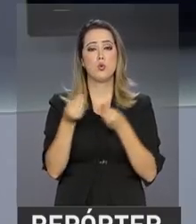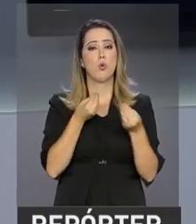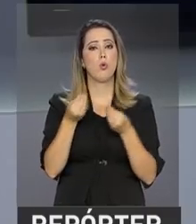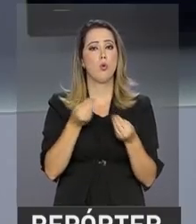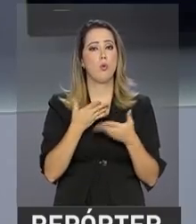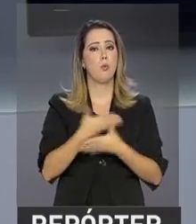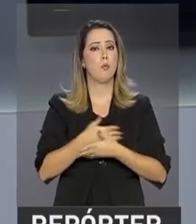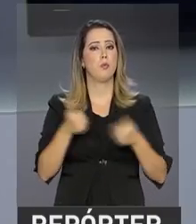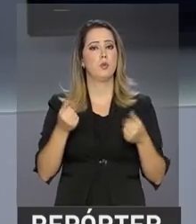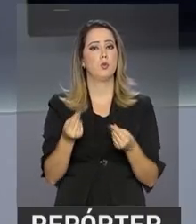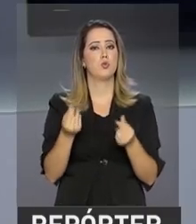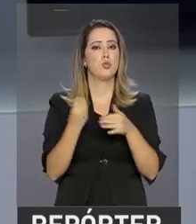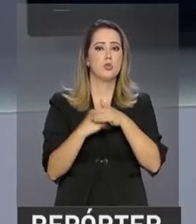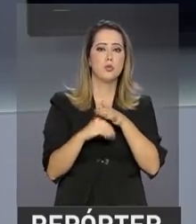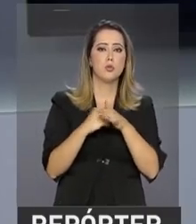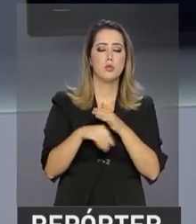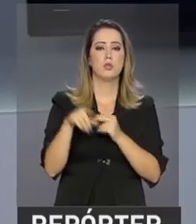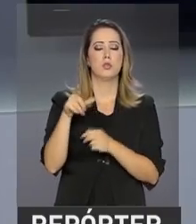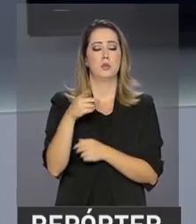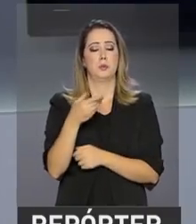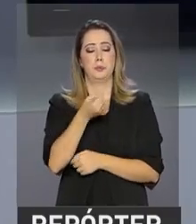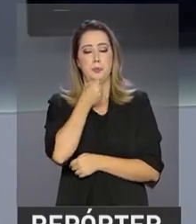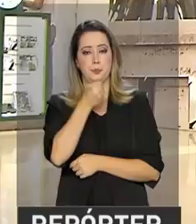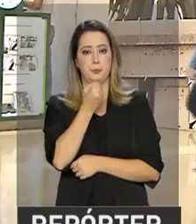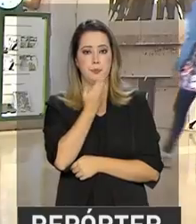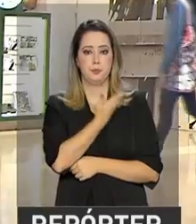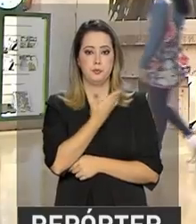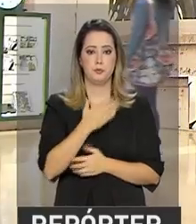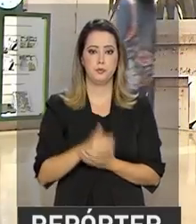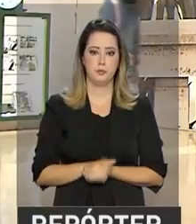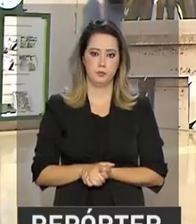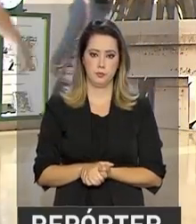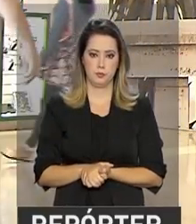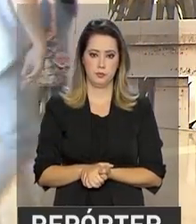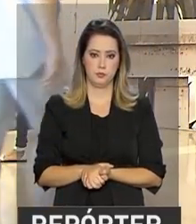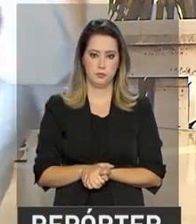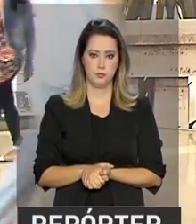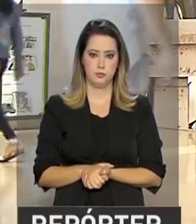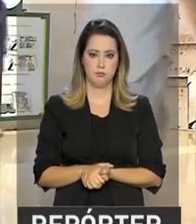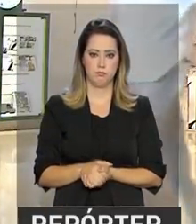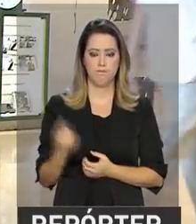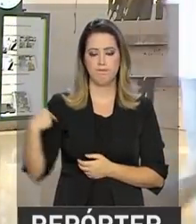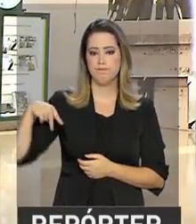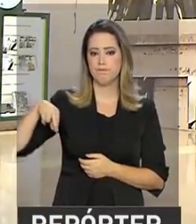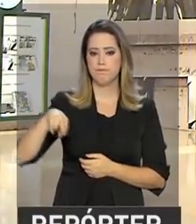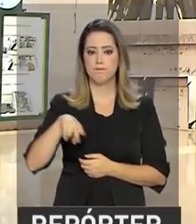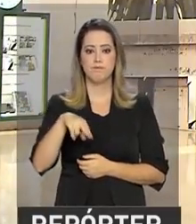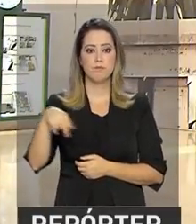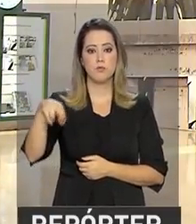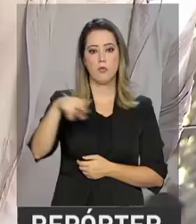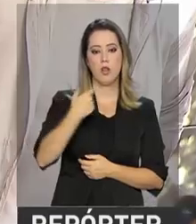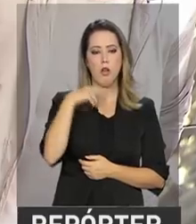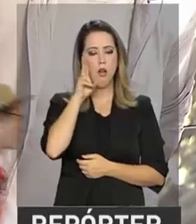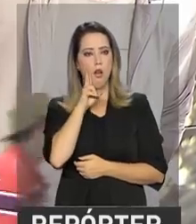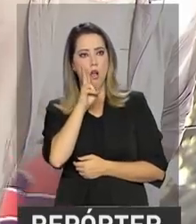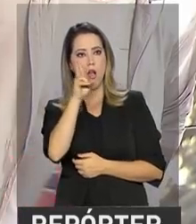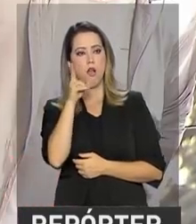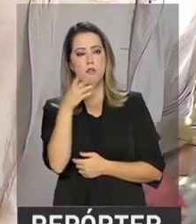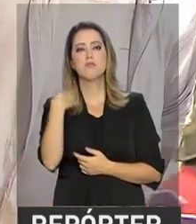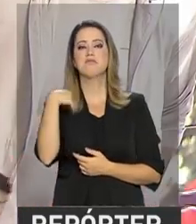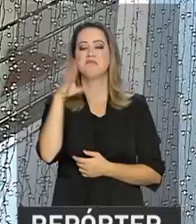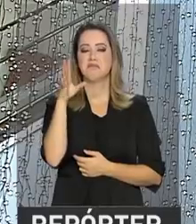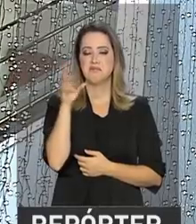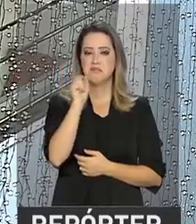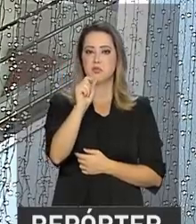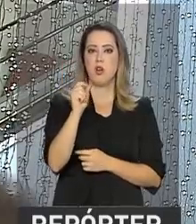esse dinheiro é a repórter gabriela noronha nos corredores do shopping às tradicionais decorações de